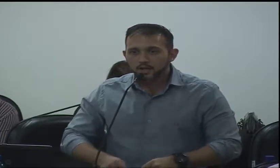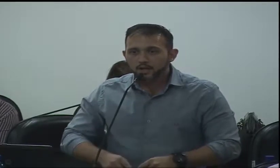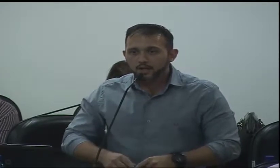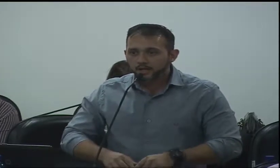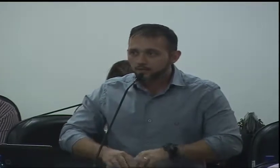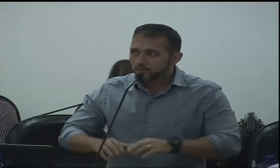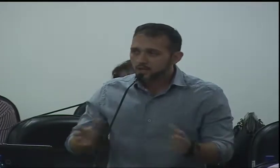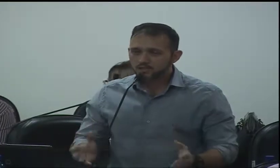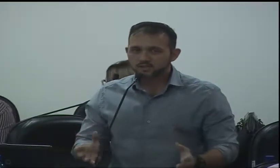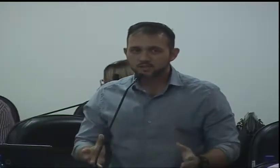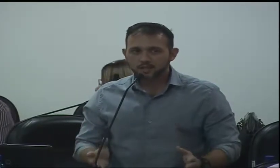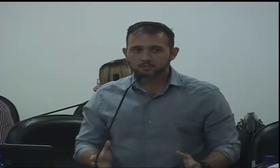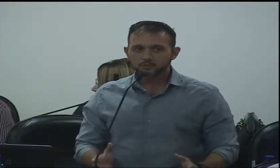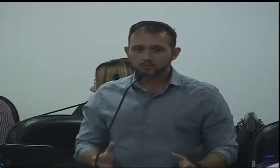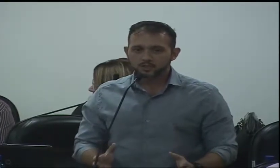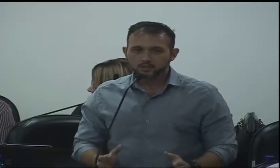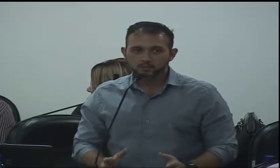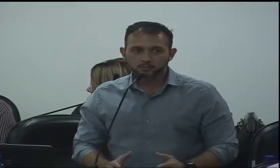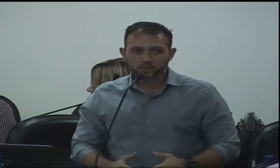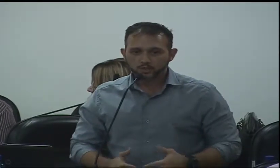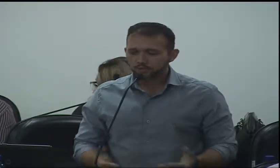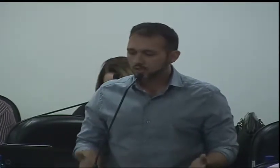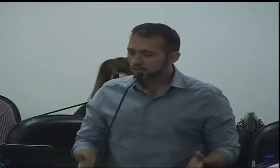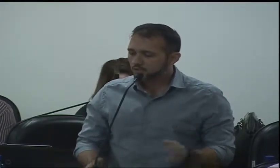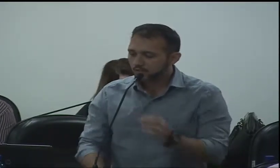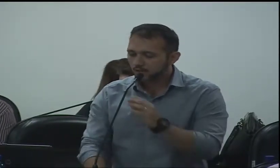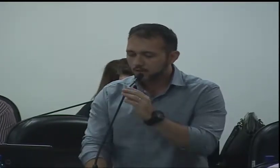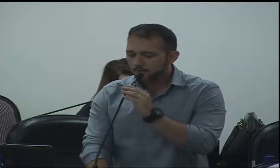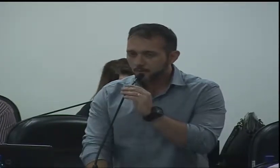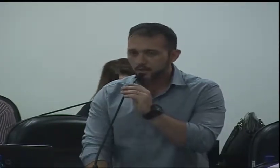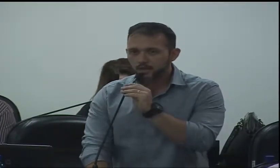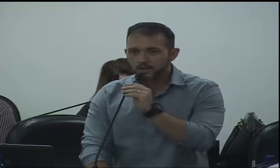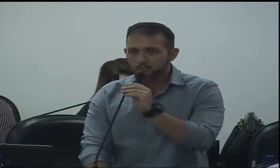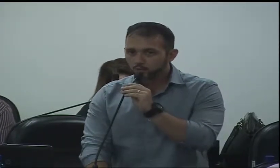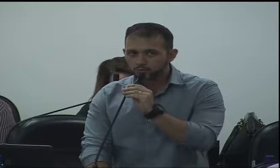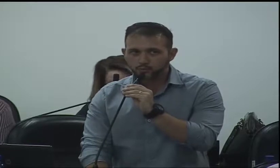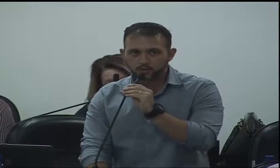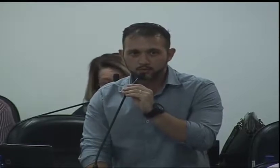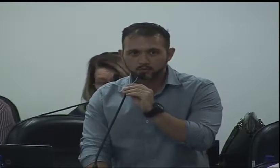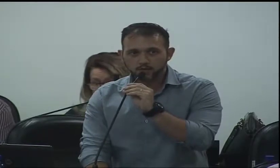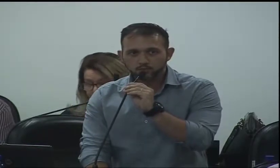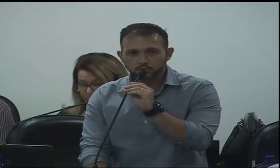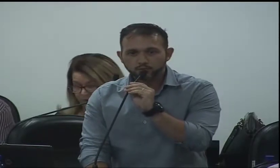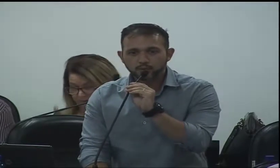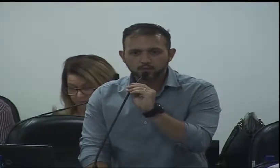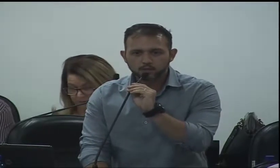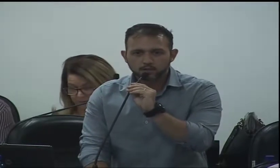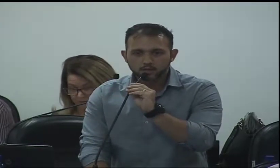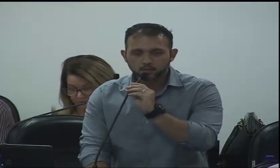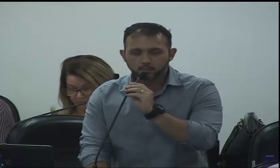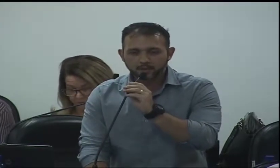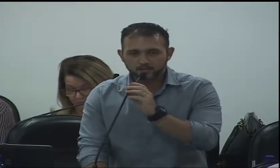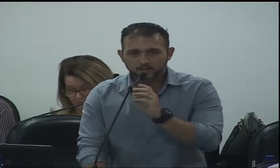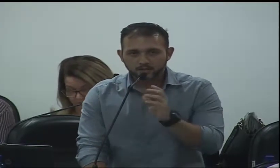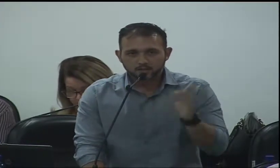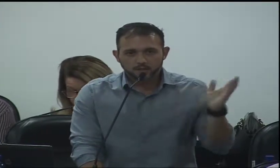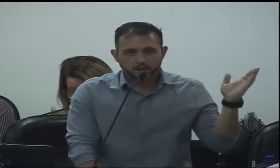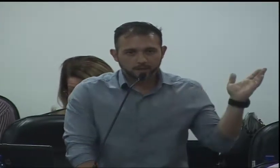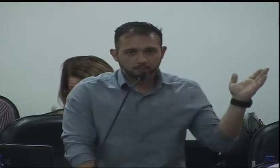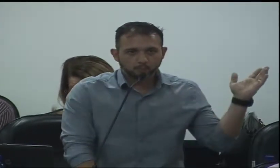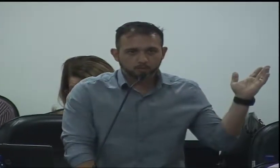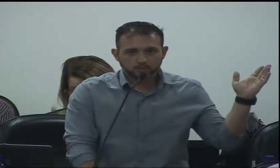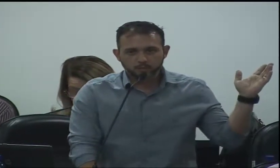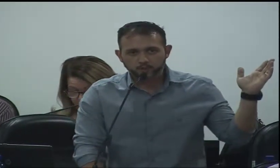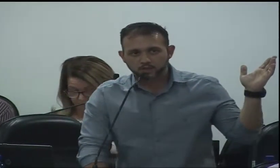que deixe a cidade mais bonita, porque o jeito que está é muito feio, é muito feio. Eu passei